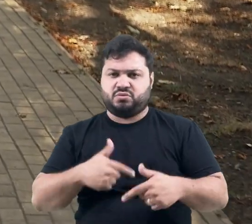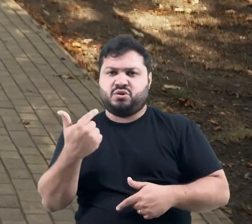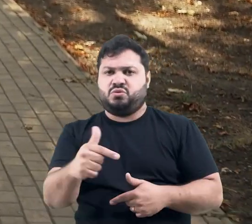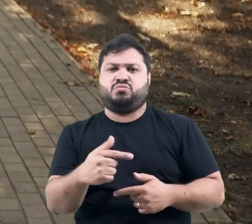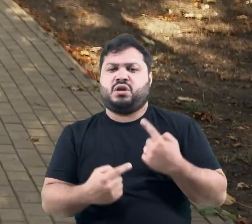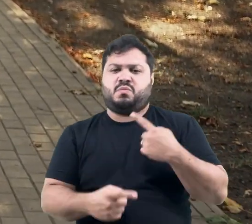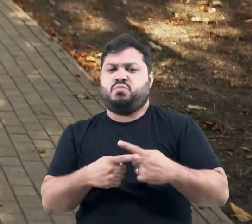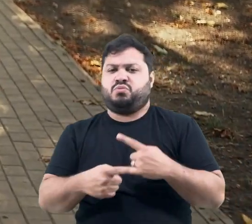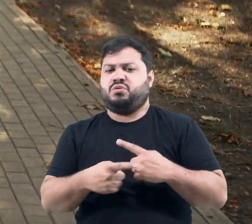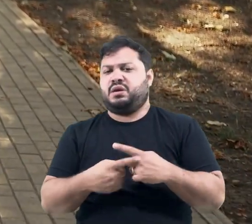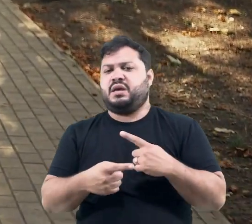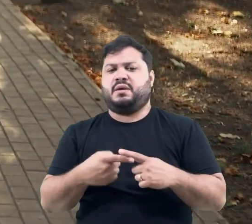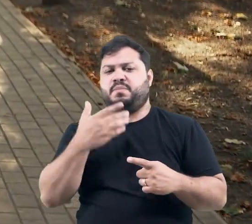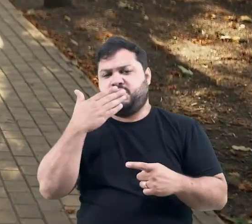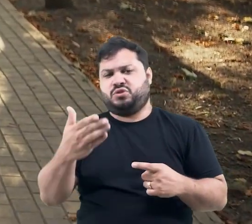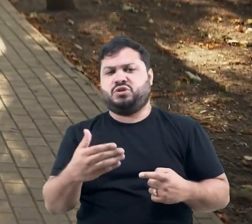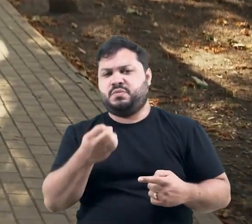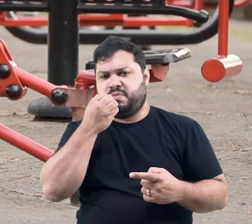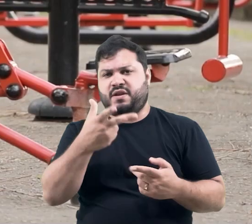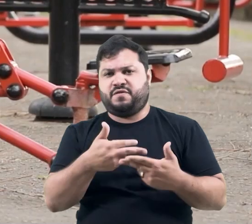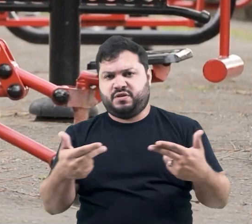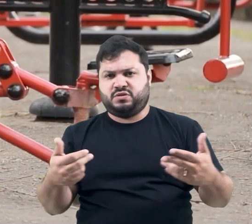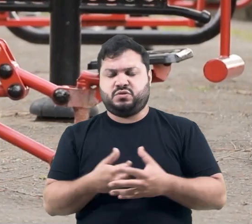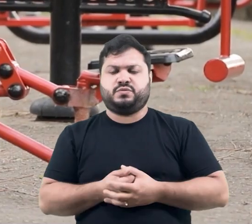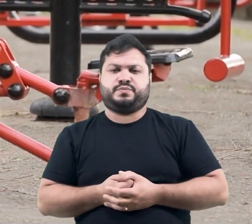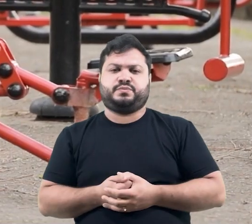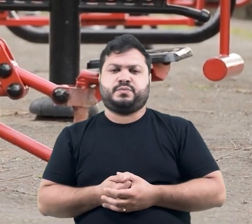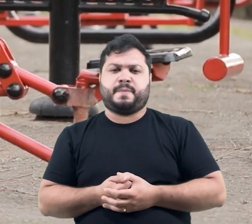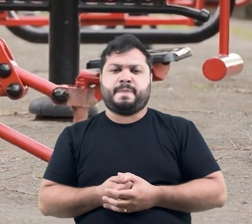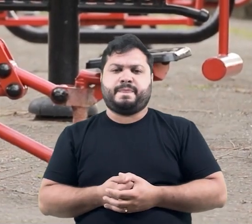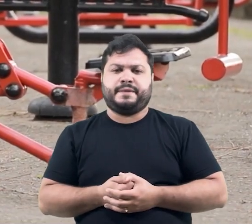não haveria o porquê recorrer a um benefício assistencial.